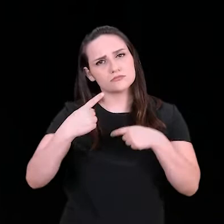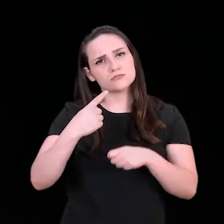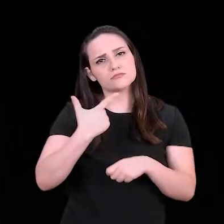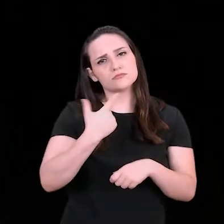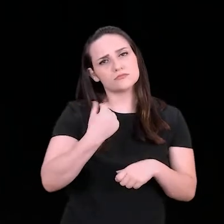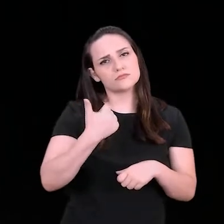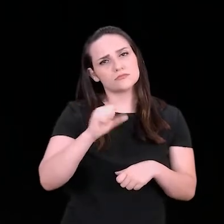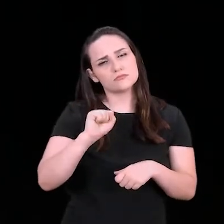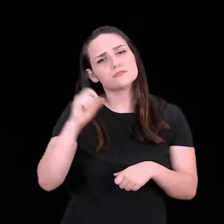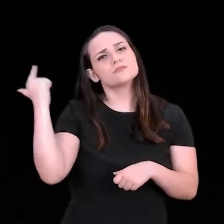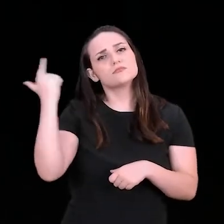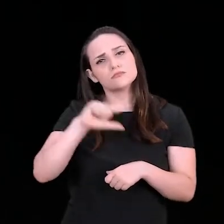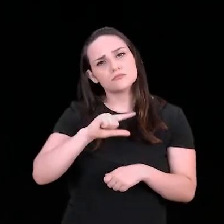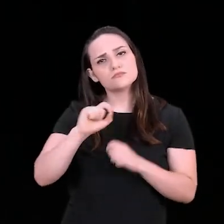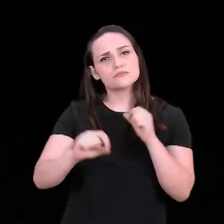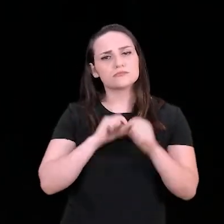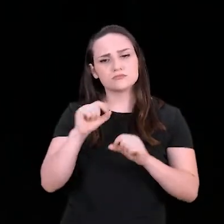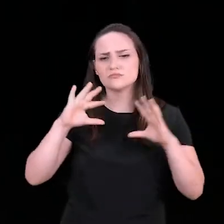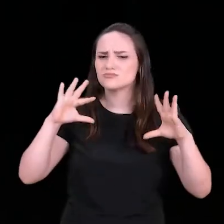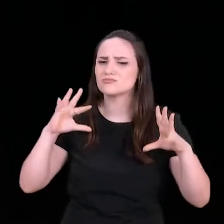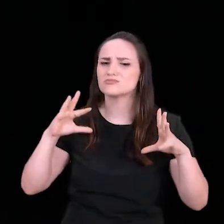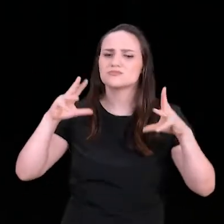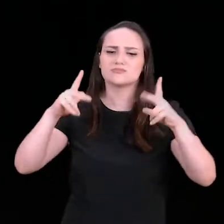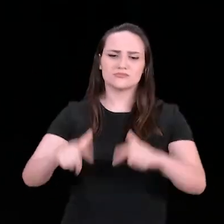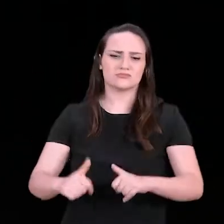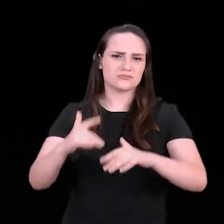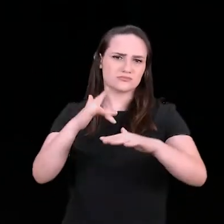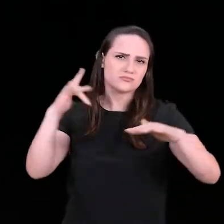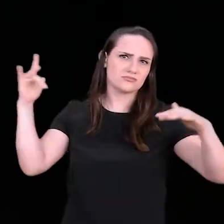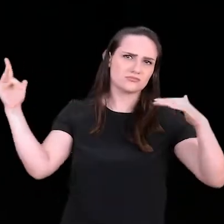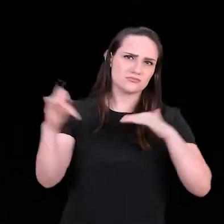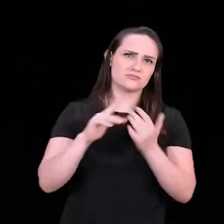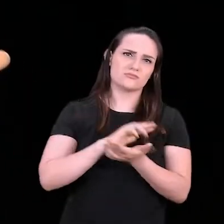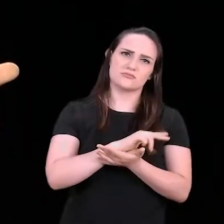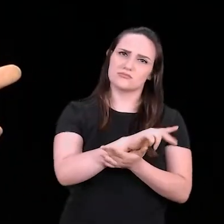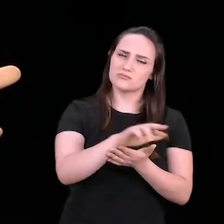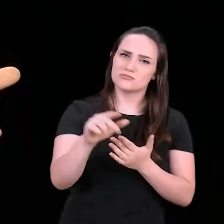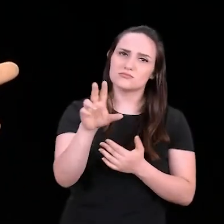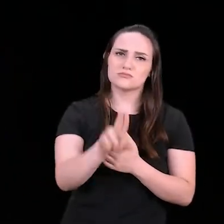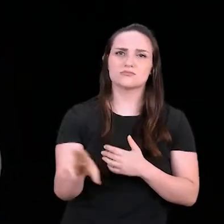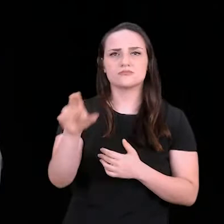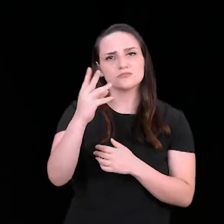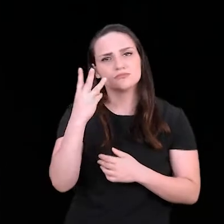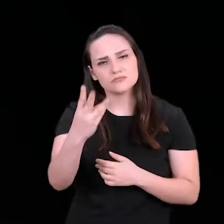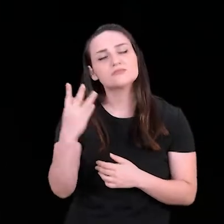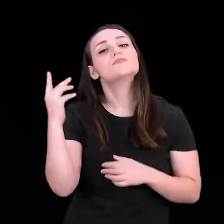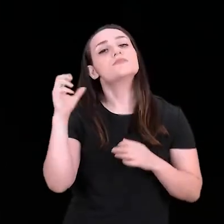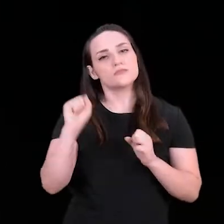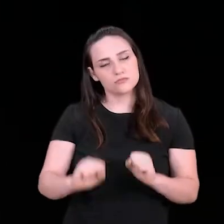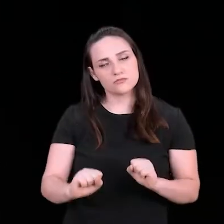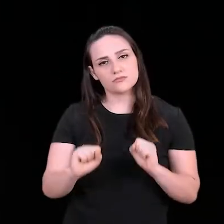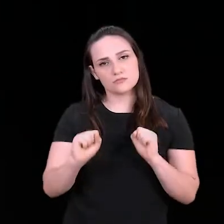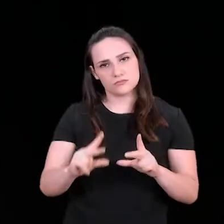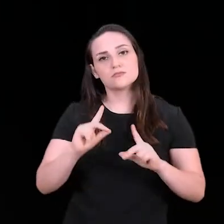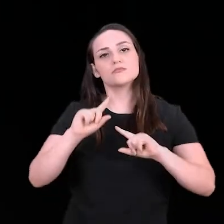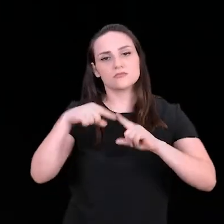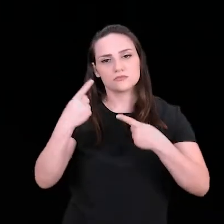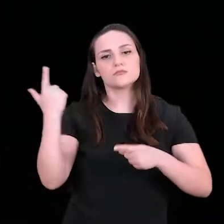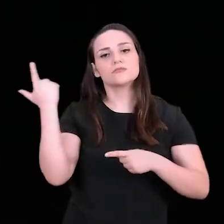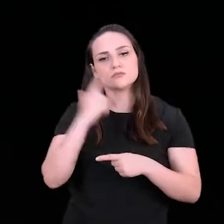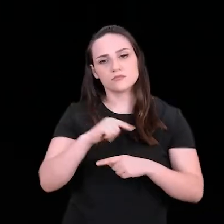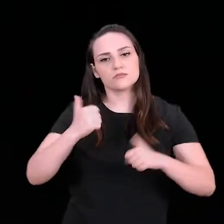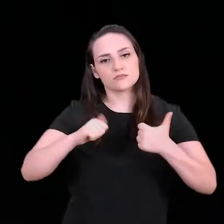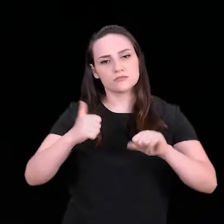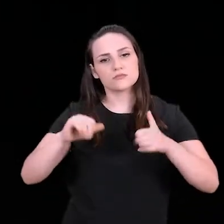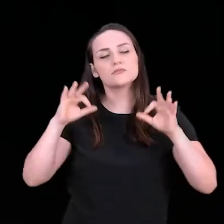ano de 2018 que eu consegui ter acesso a esse conteúdo, né, com 3 veículos, e aí eu pudesse fazer